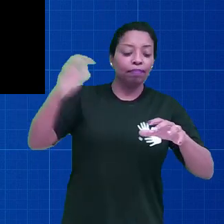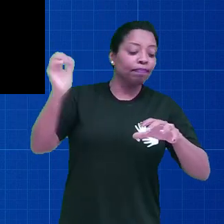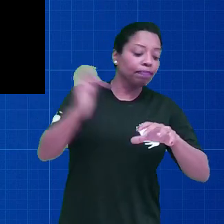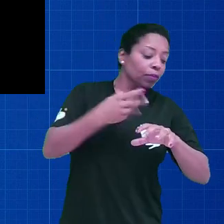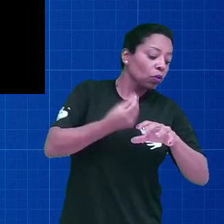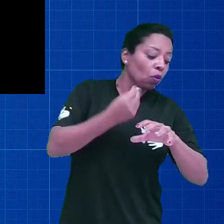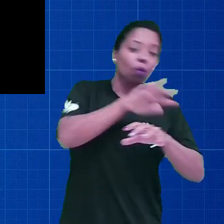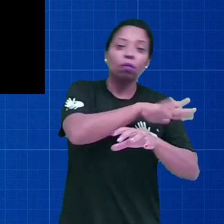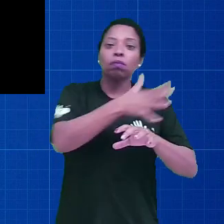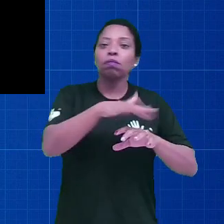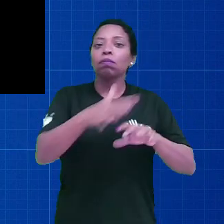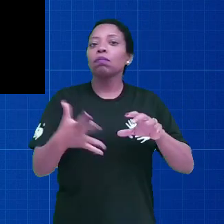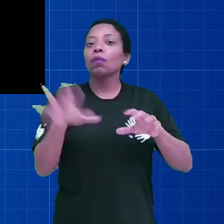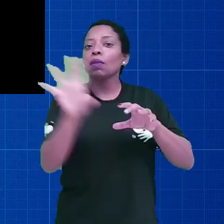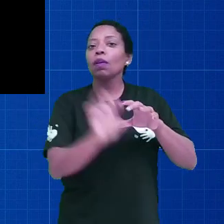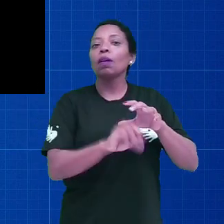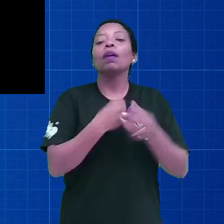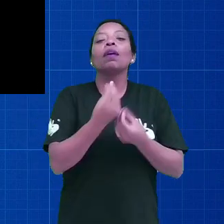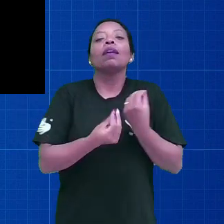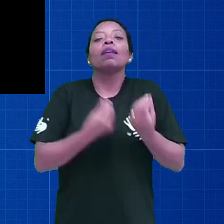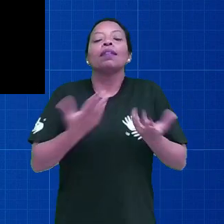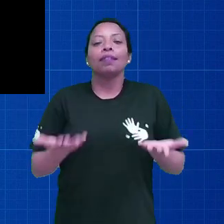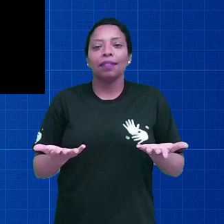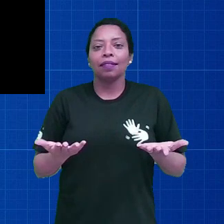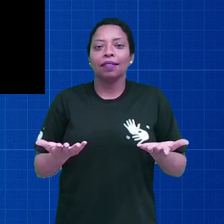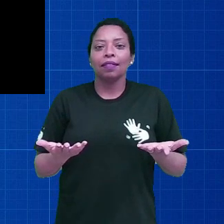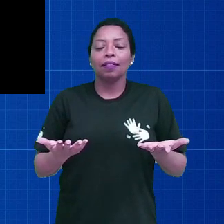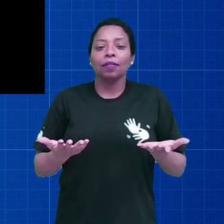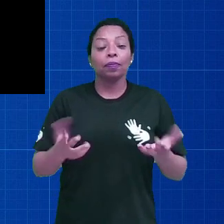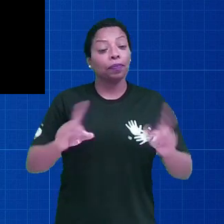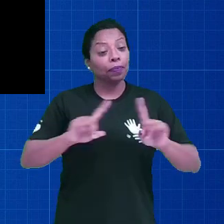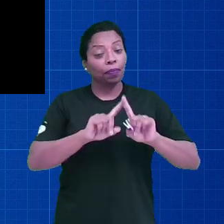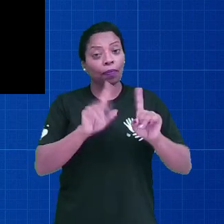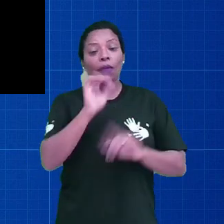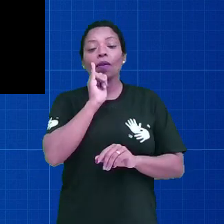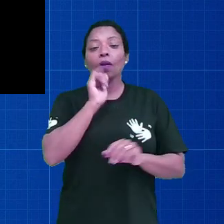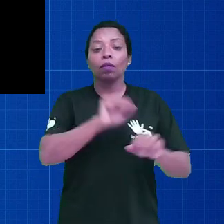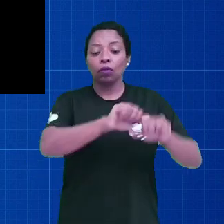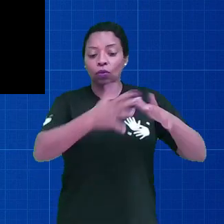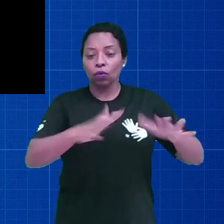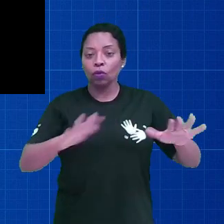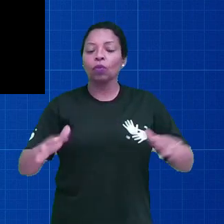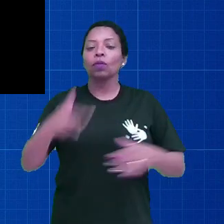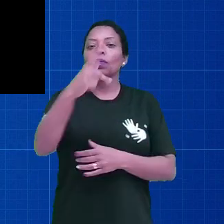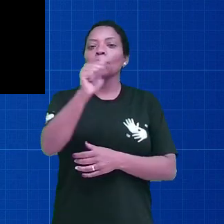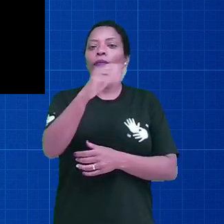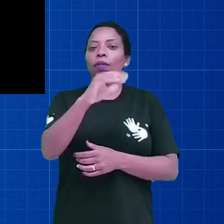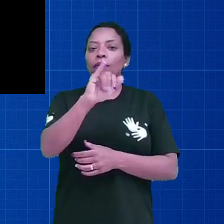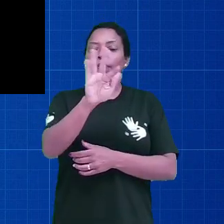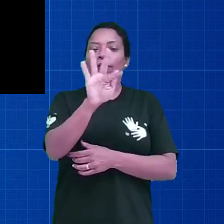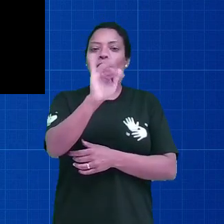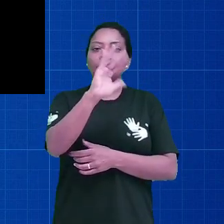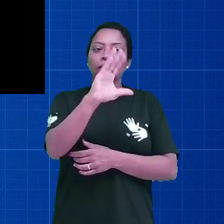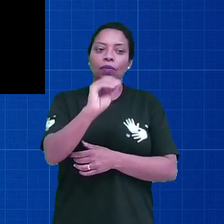absorvida, refletida e transmitida pelo oceano. Somente no Oceano Pacífico, só para vocês terem uma ideia, nós temos uma ilha